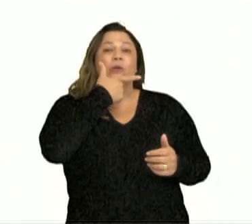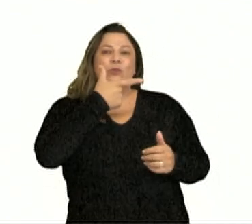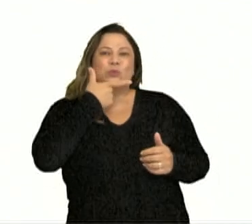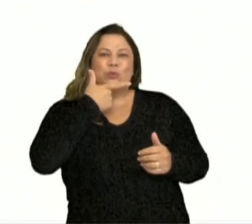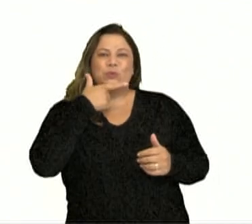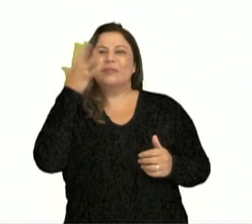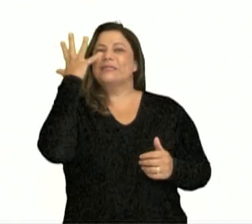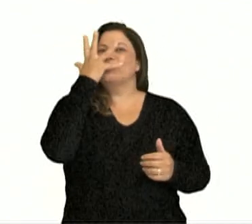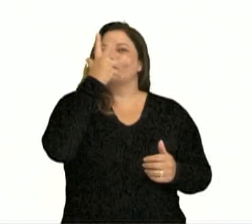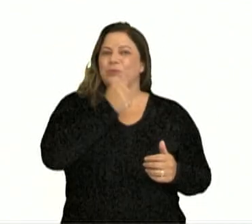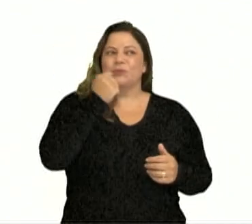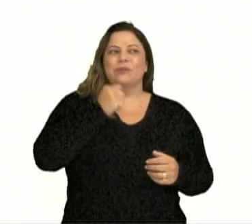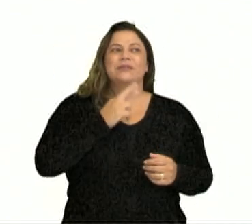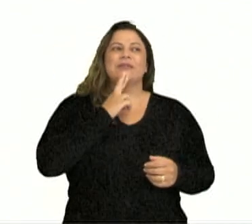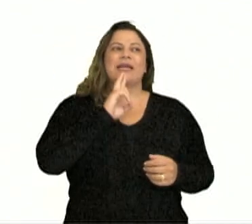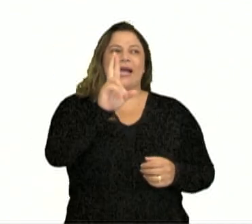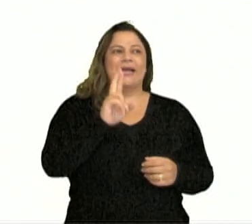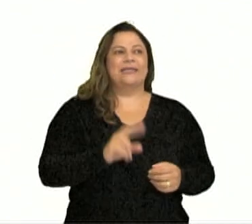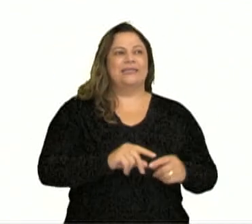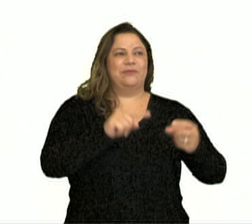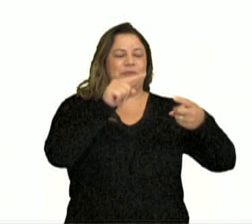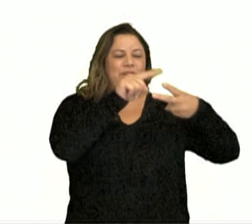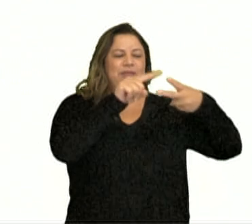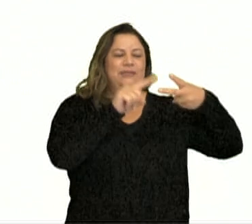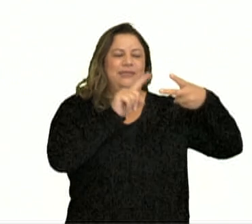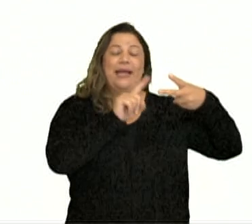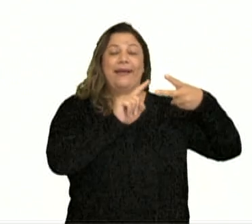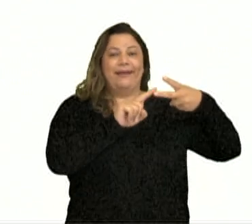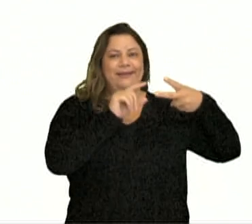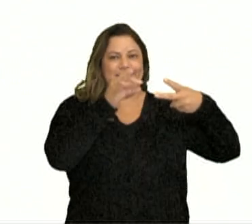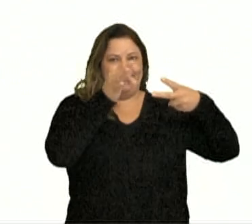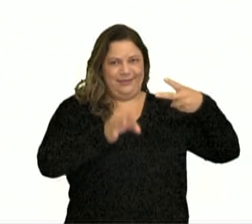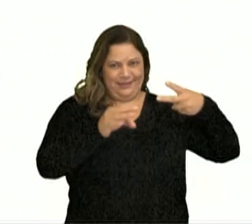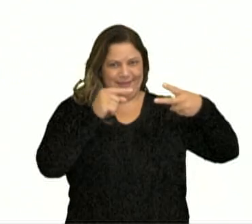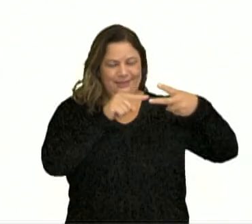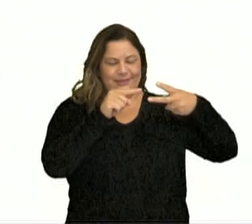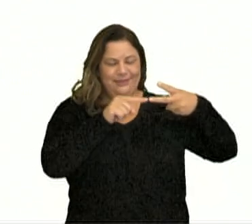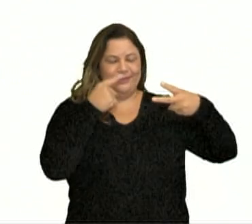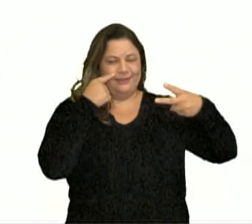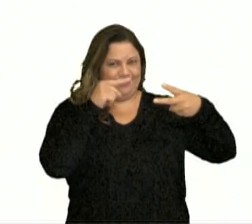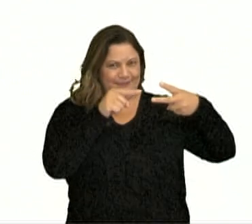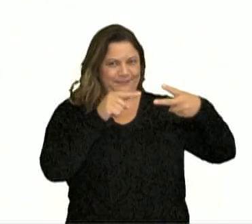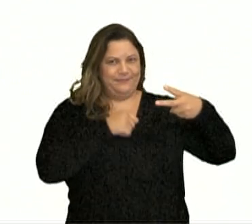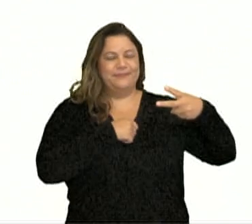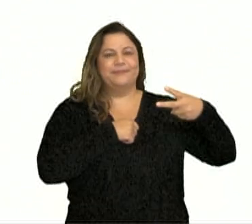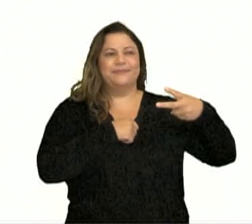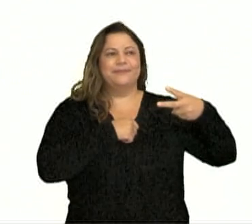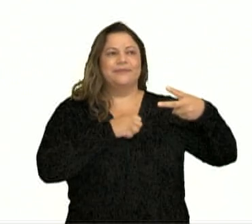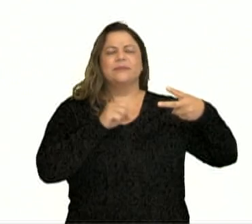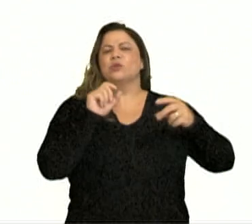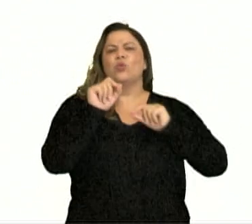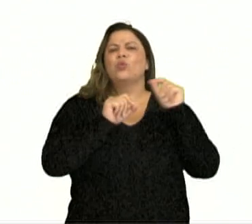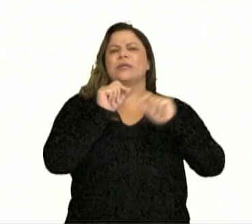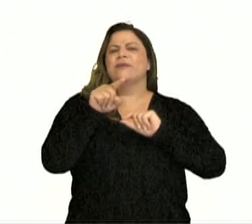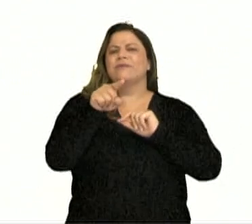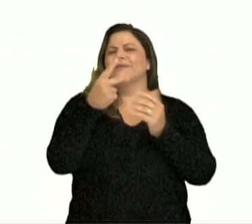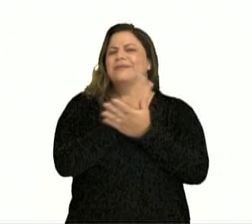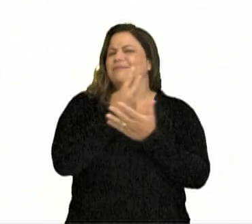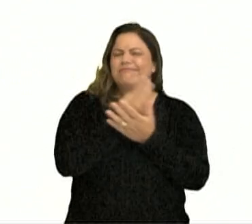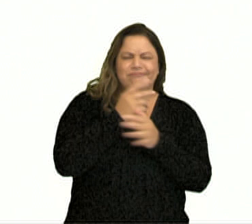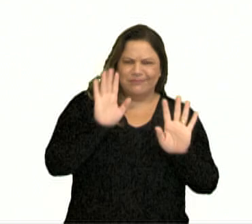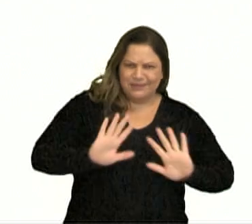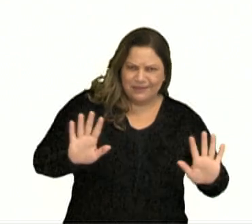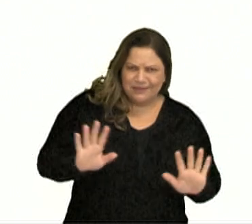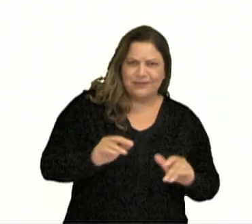sorriso bonito. Acertou? Ótimo. Não acertou? Dá uma olhadinha por que você não acertou. O que você fez?